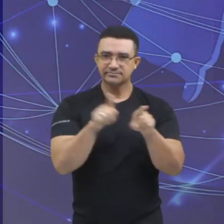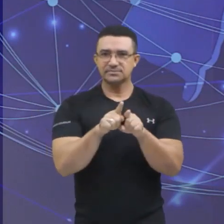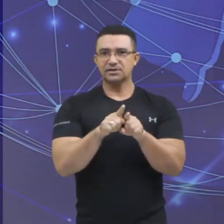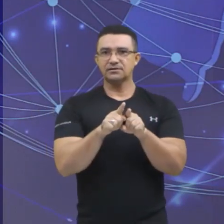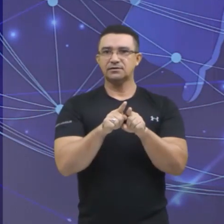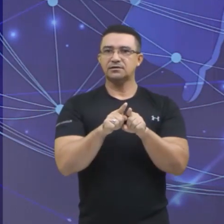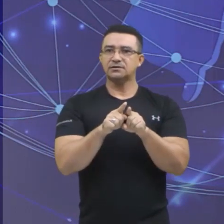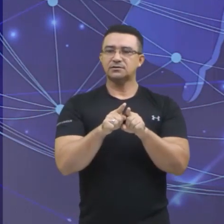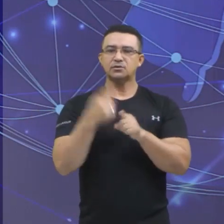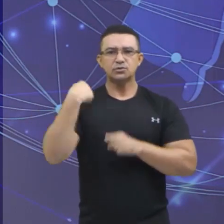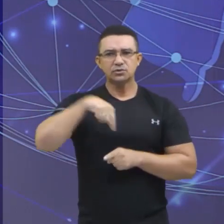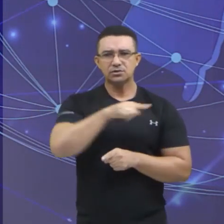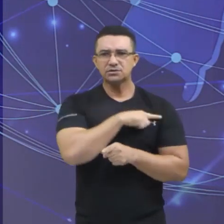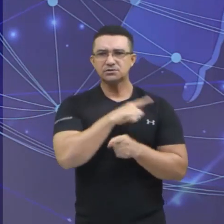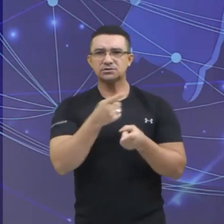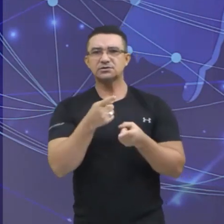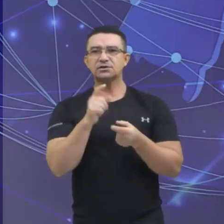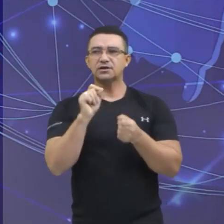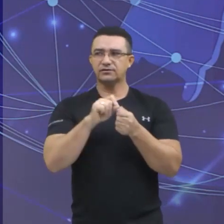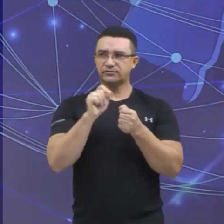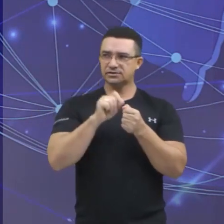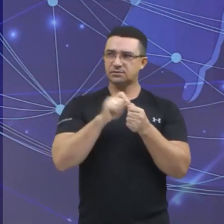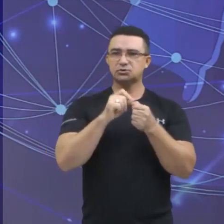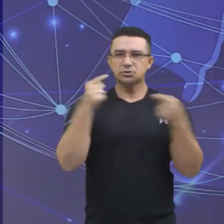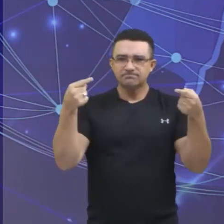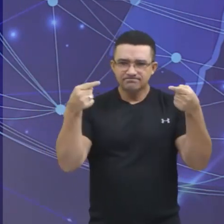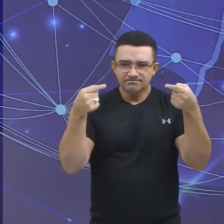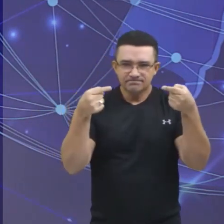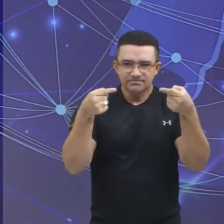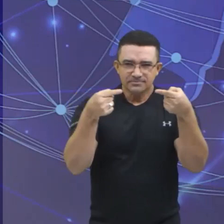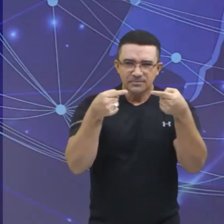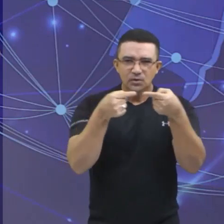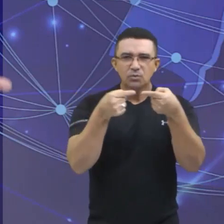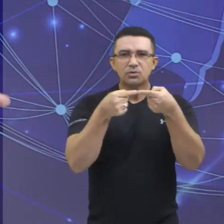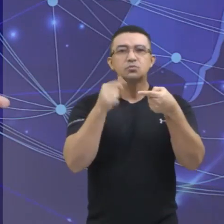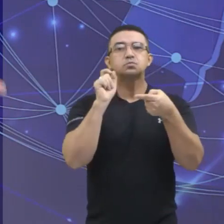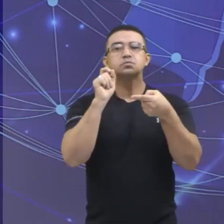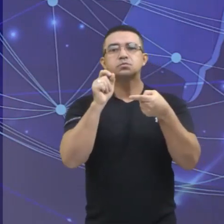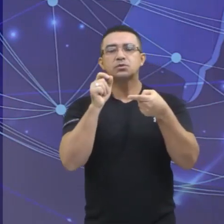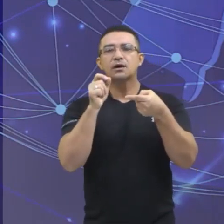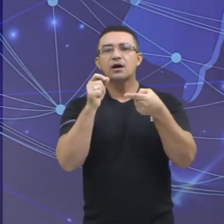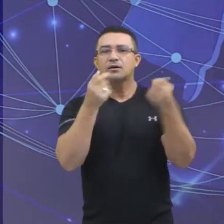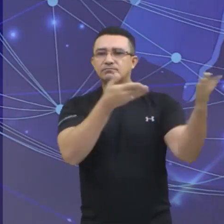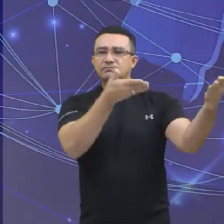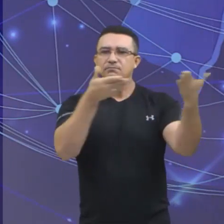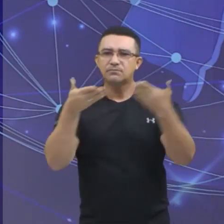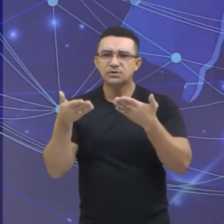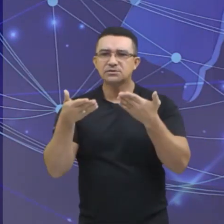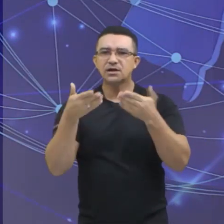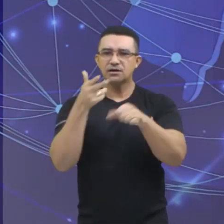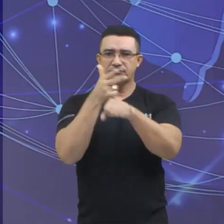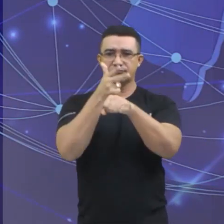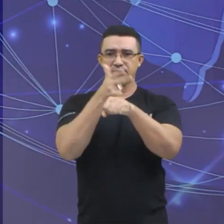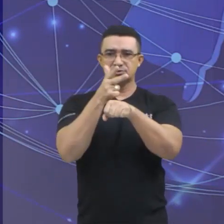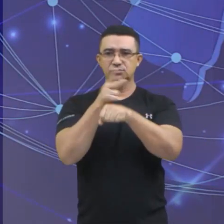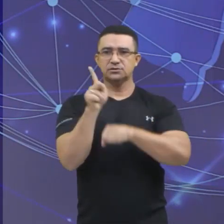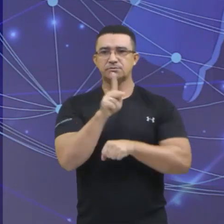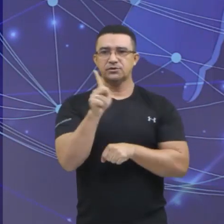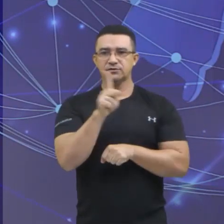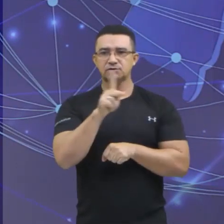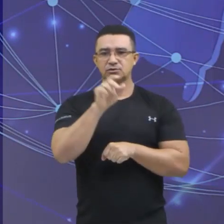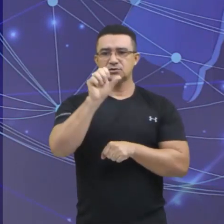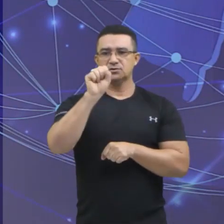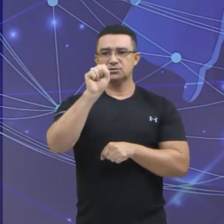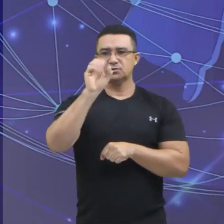grande compilação disto, né, que traduzisse essa fala. Mas nós vamos trazer agora o vídeo da professora